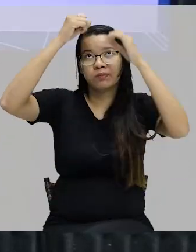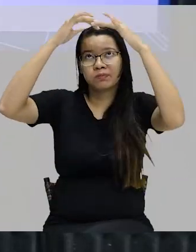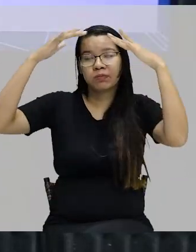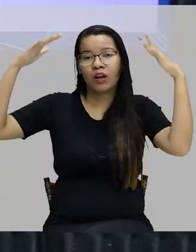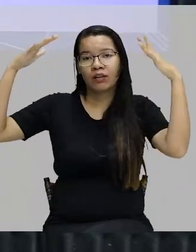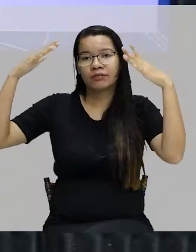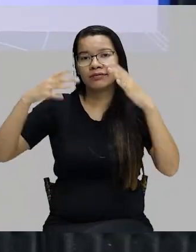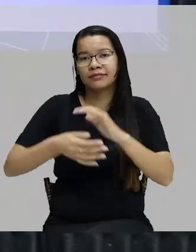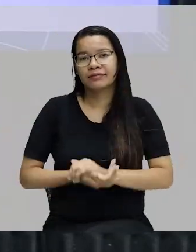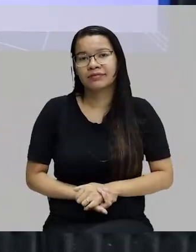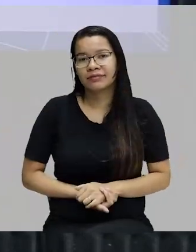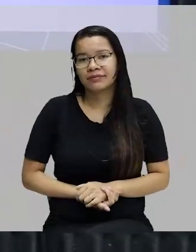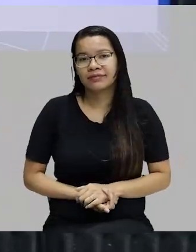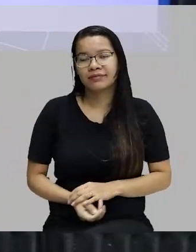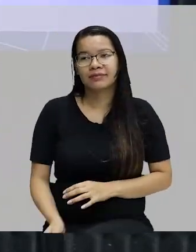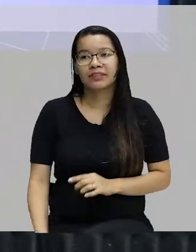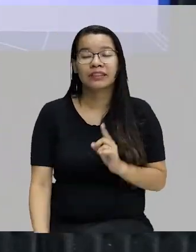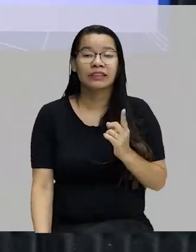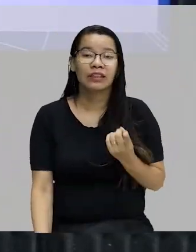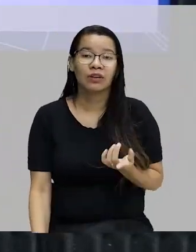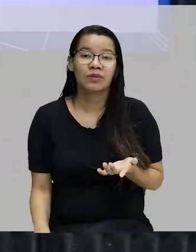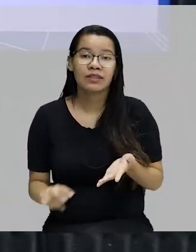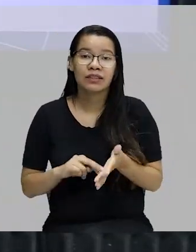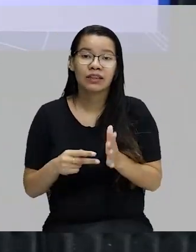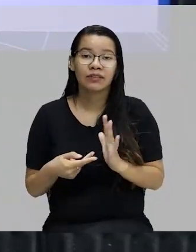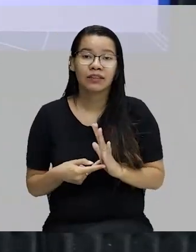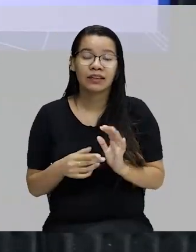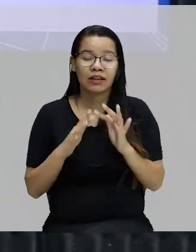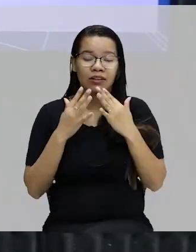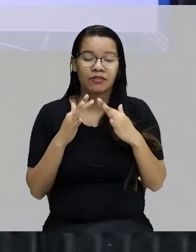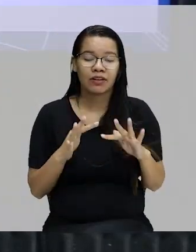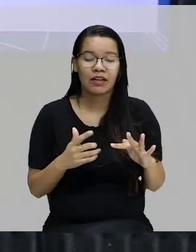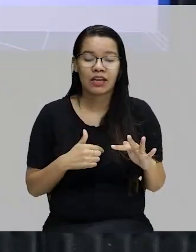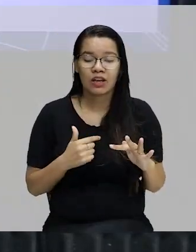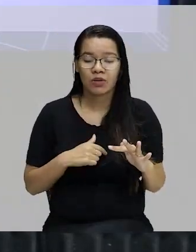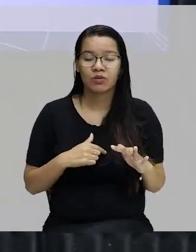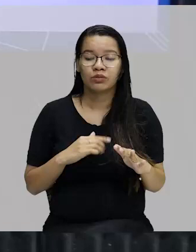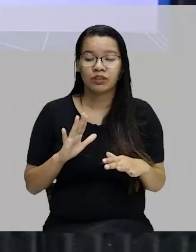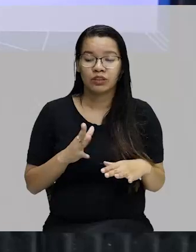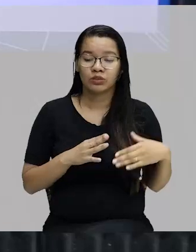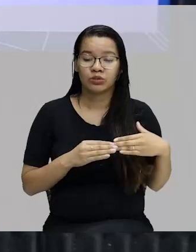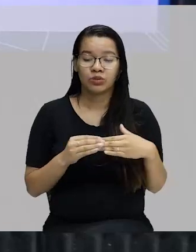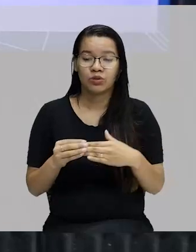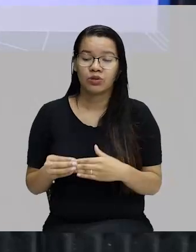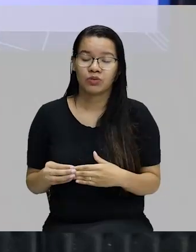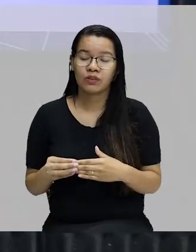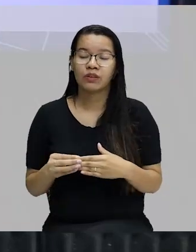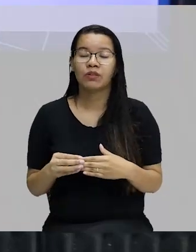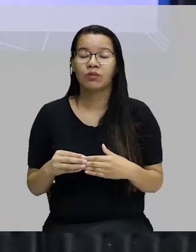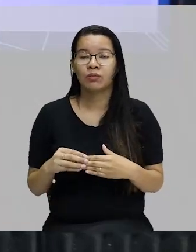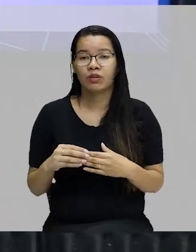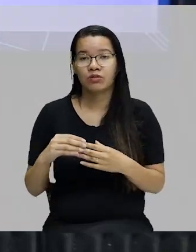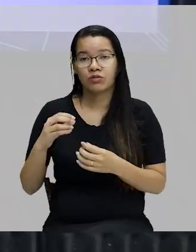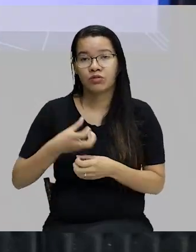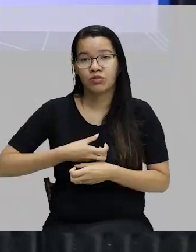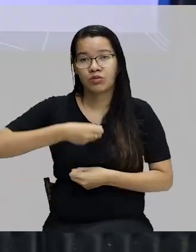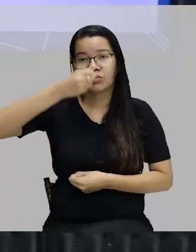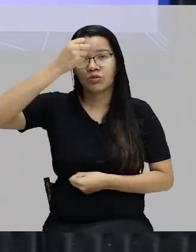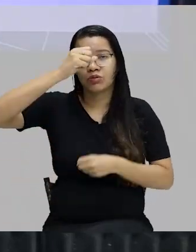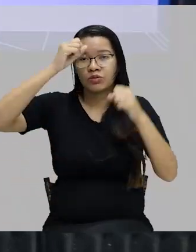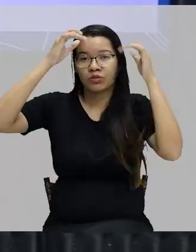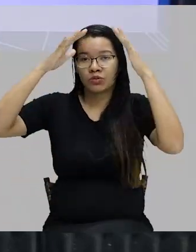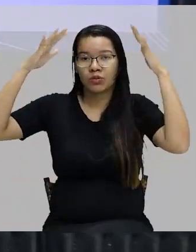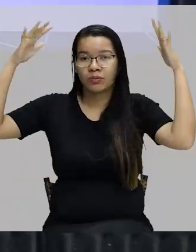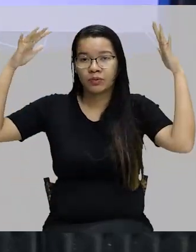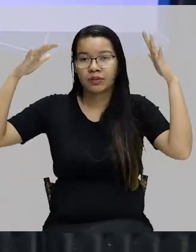uma sombrinha. Quer dizer, a frase eu tinha trazido uma sombrinha, ela modificou um guarda-chuva, ela